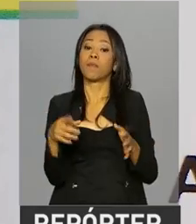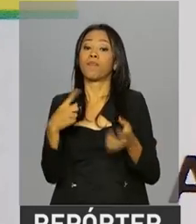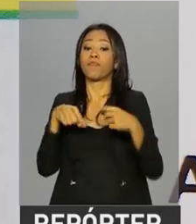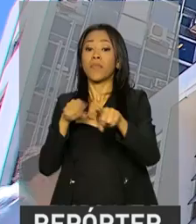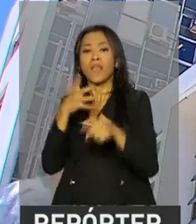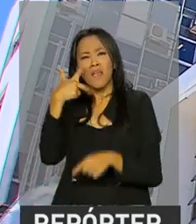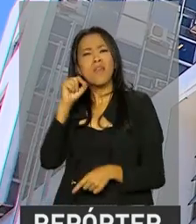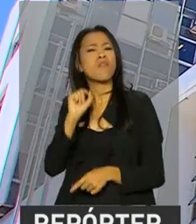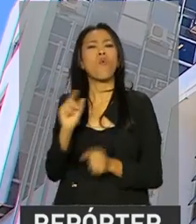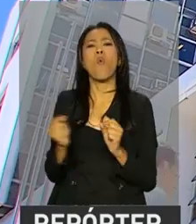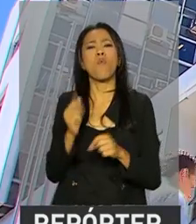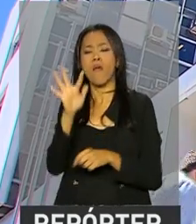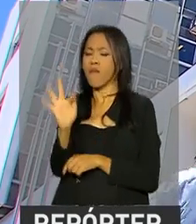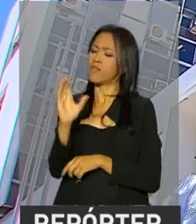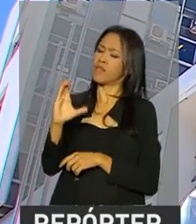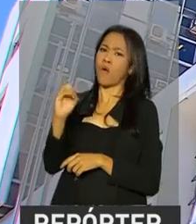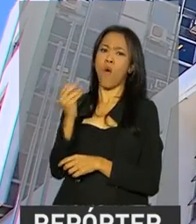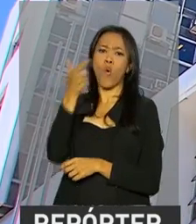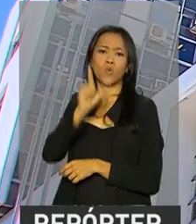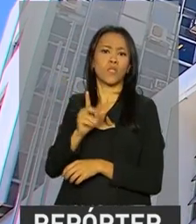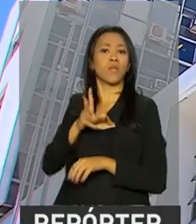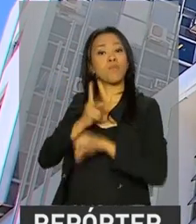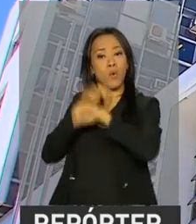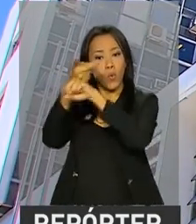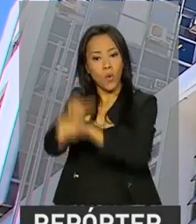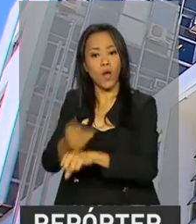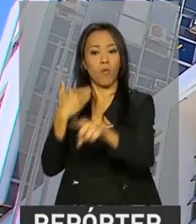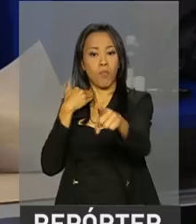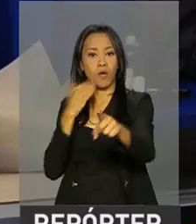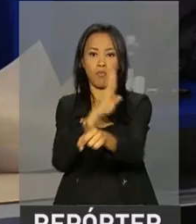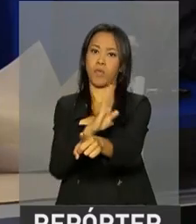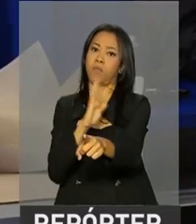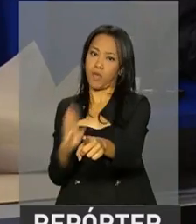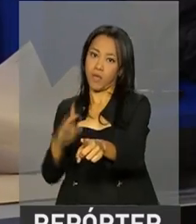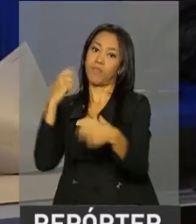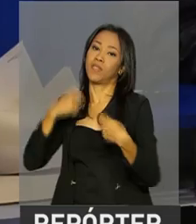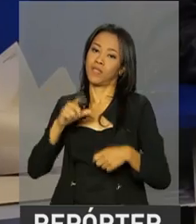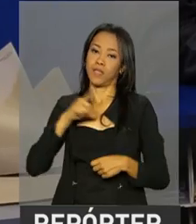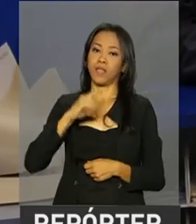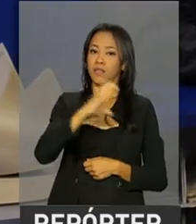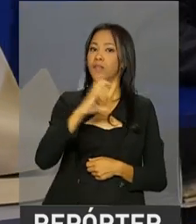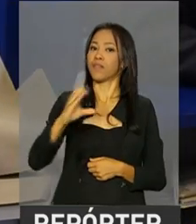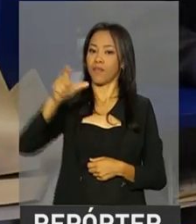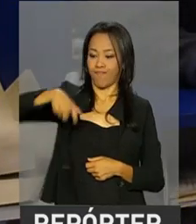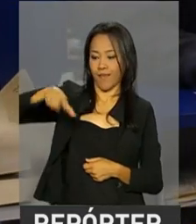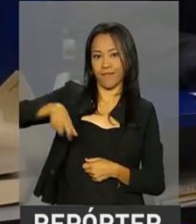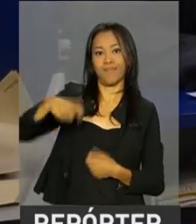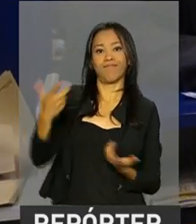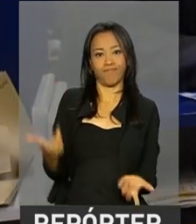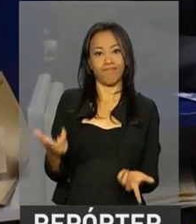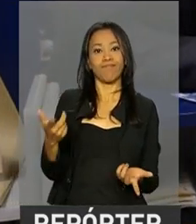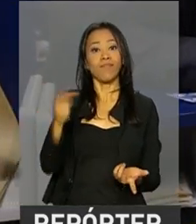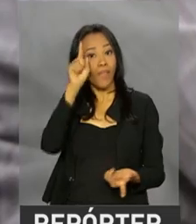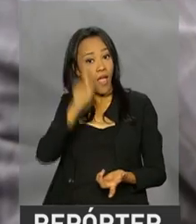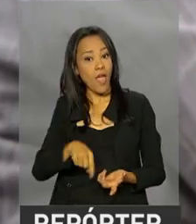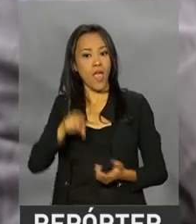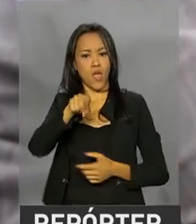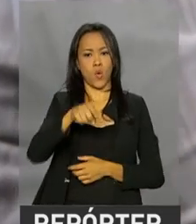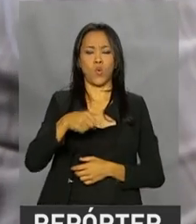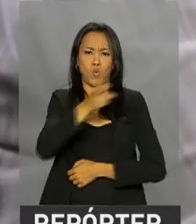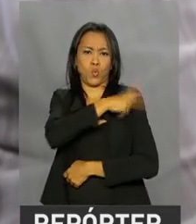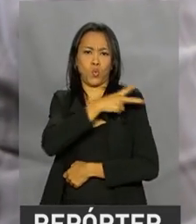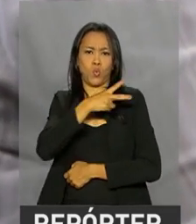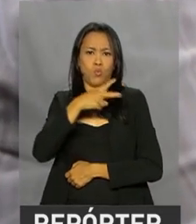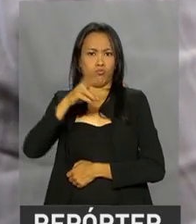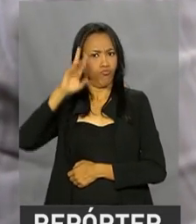interessado deve ir a uma agência do Banco do Brasil é preciso ser correntista do banco o gerente que vai informar quais